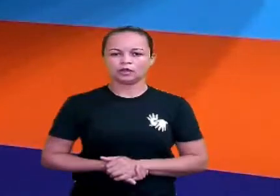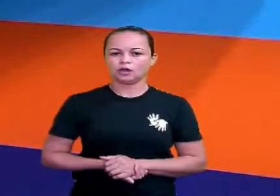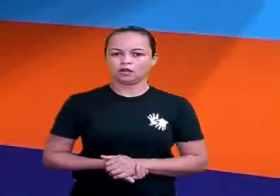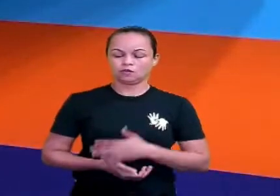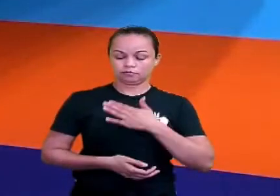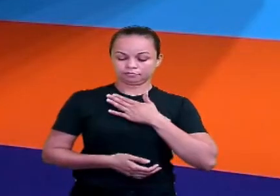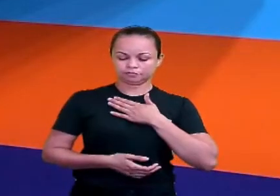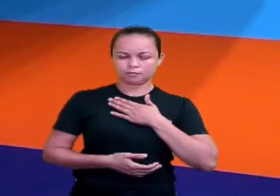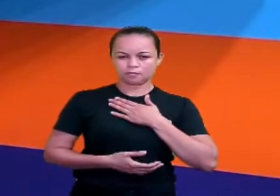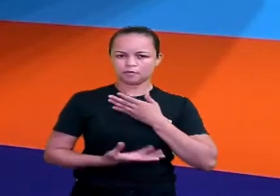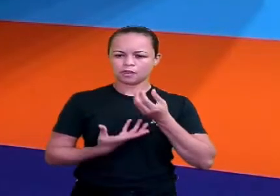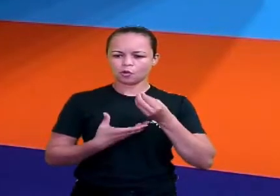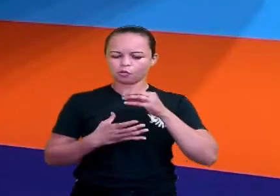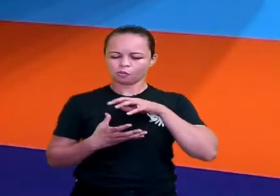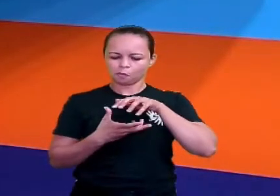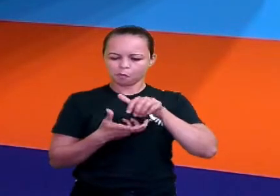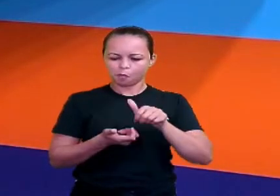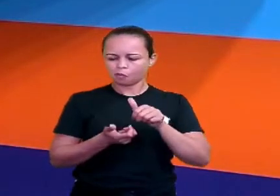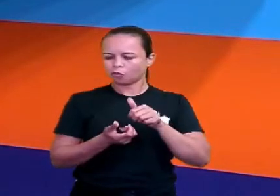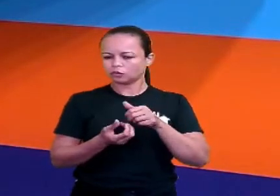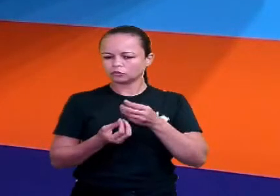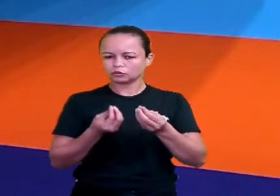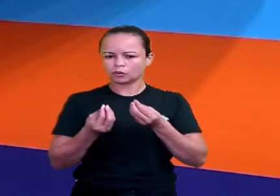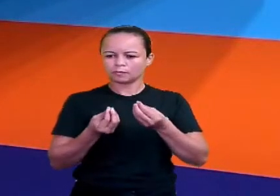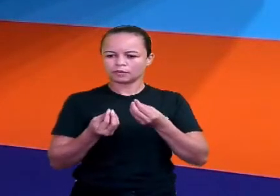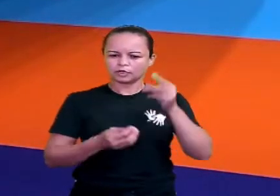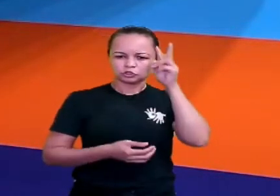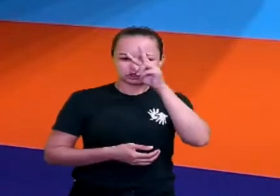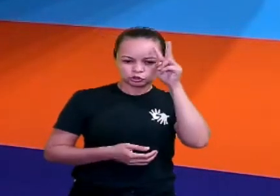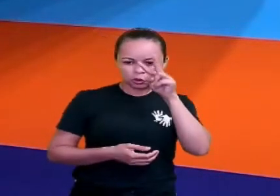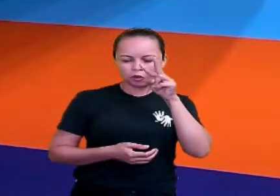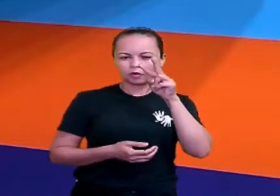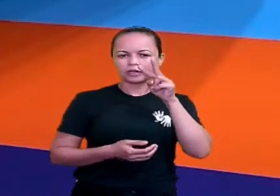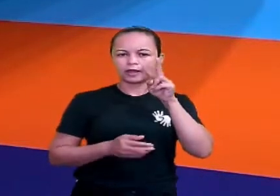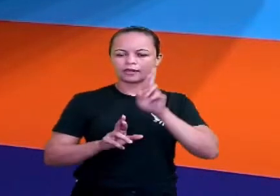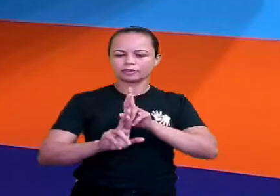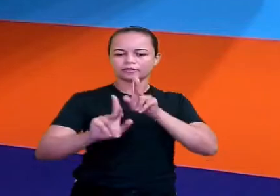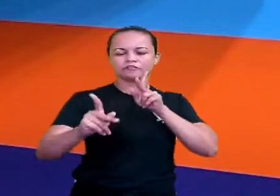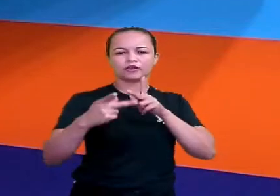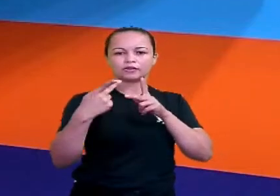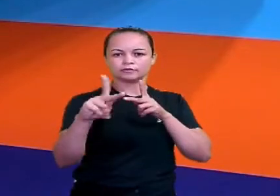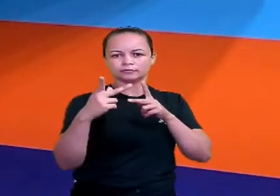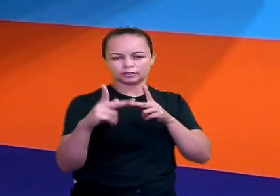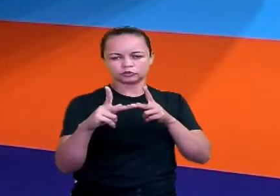do seu, mas eu faço parte do seu mundo e você do meu, certo?